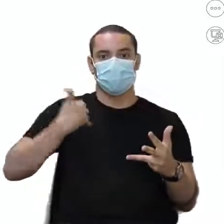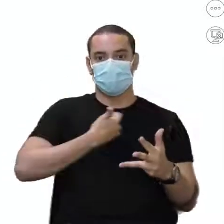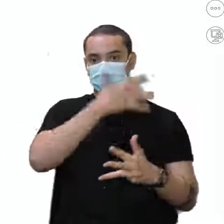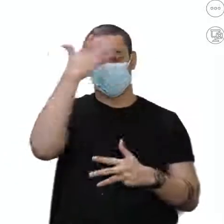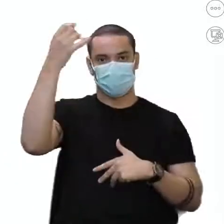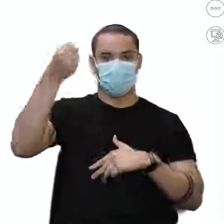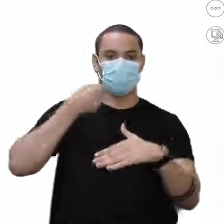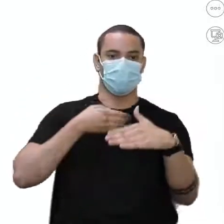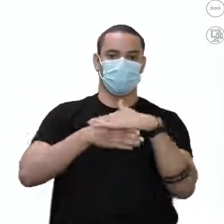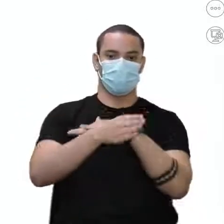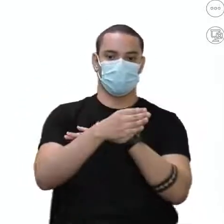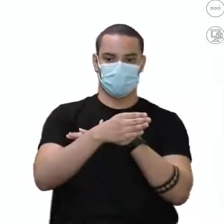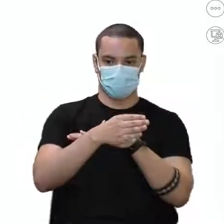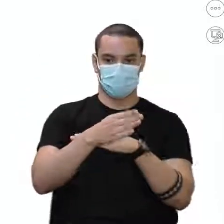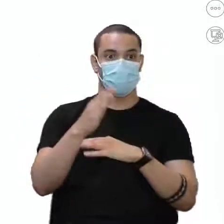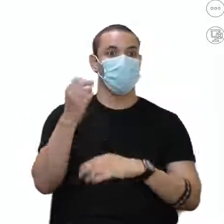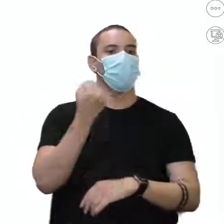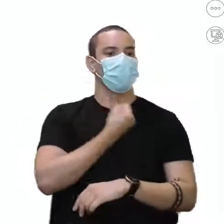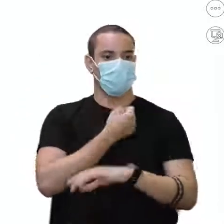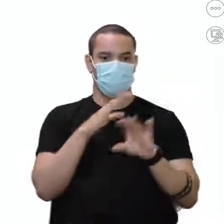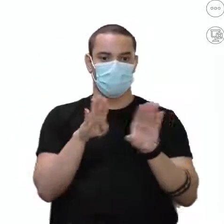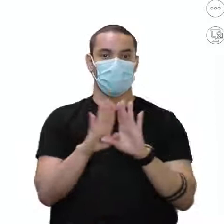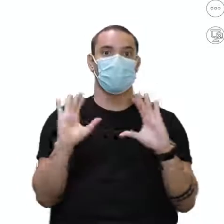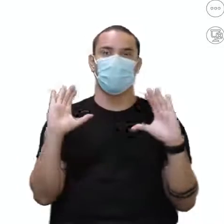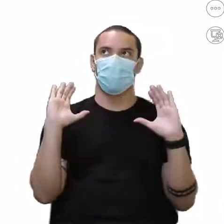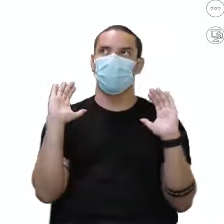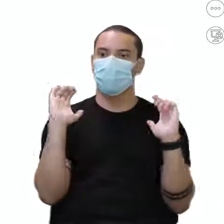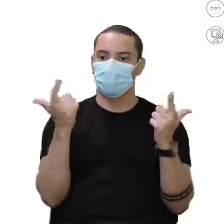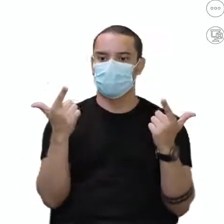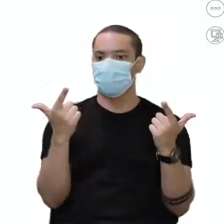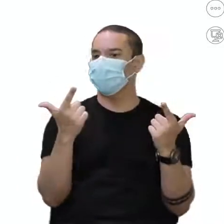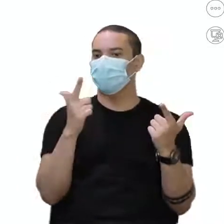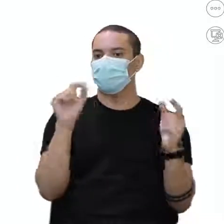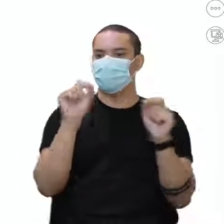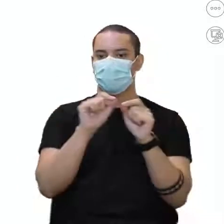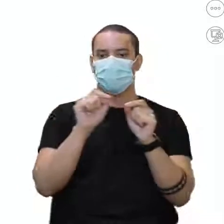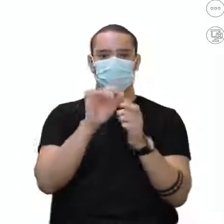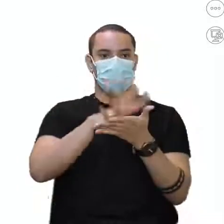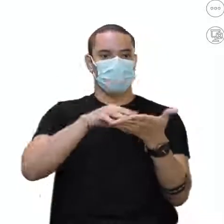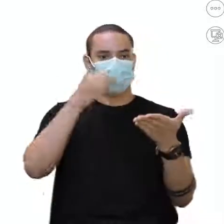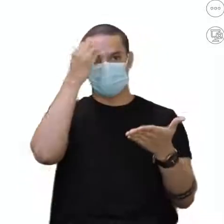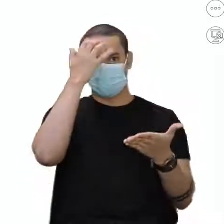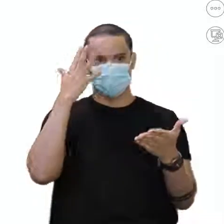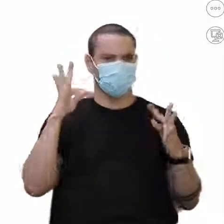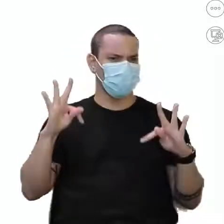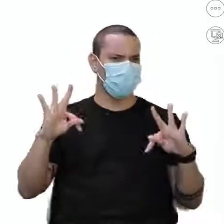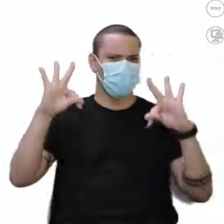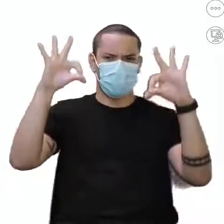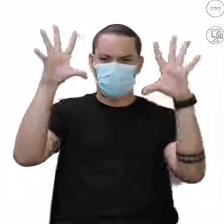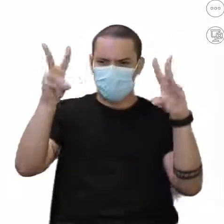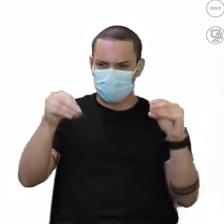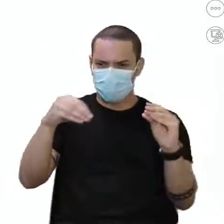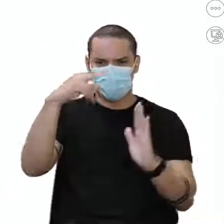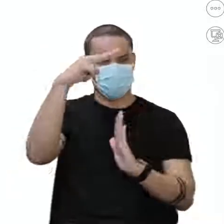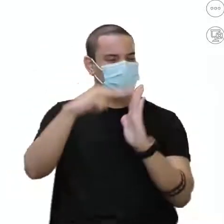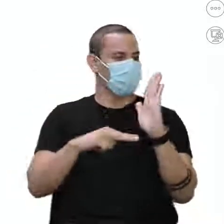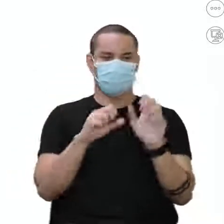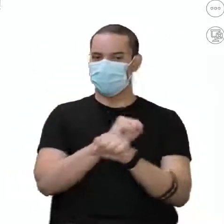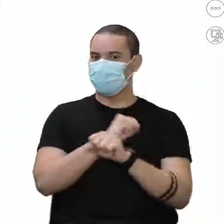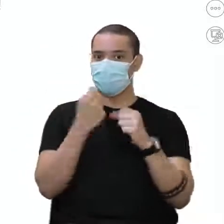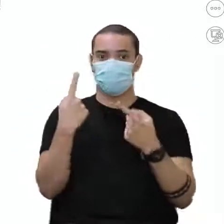também estamos falando de números. Claro que você não vai fazer uma interpretação de entender tudo que está escrito lá, até